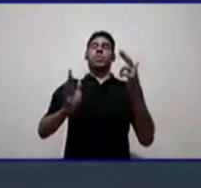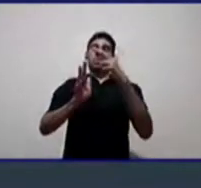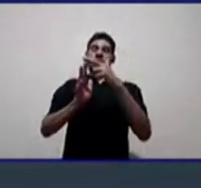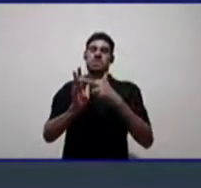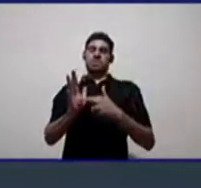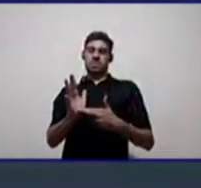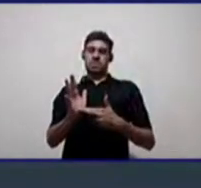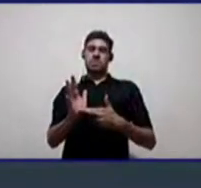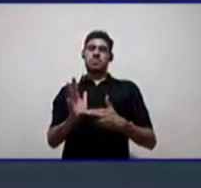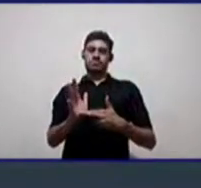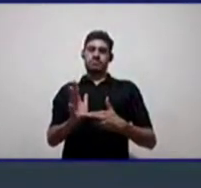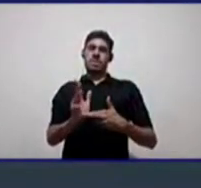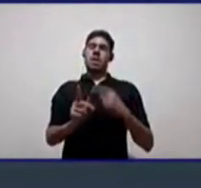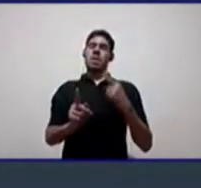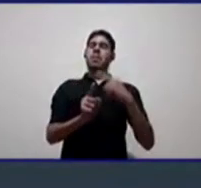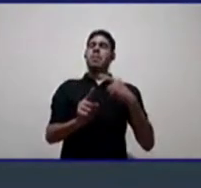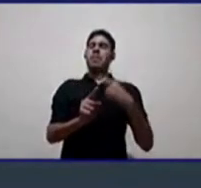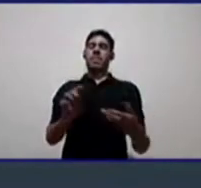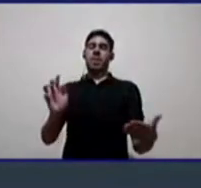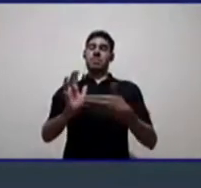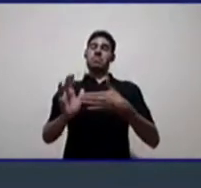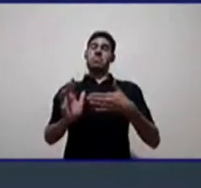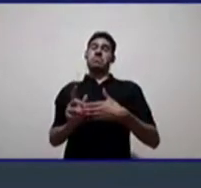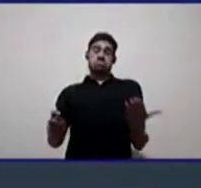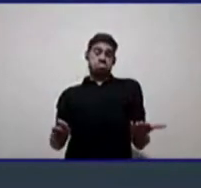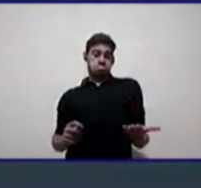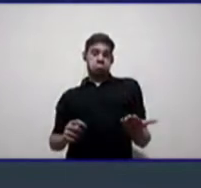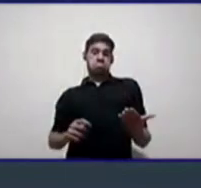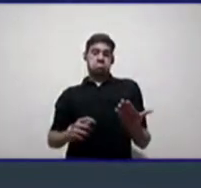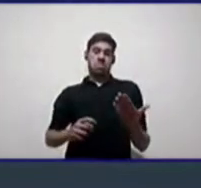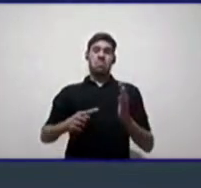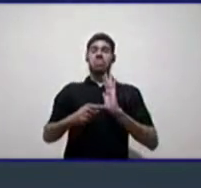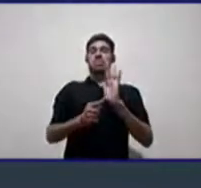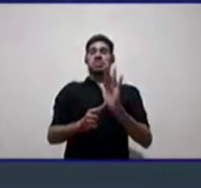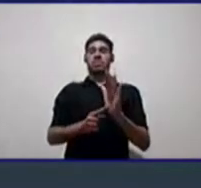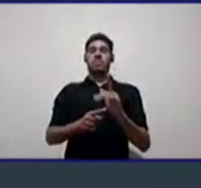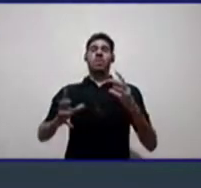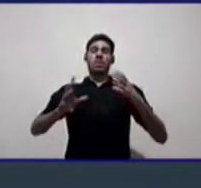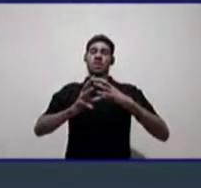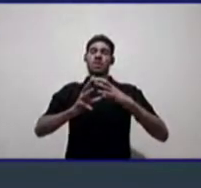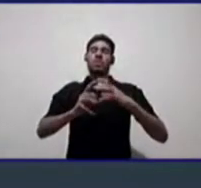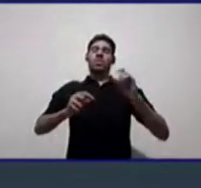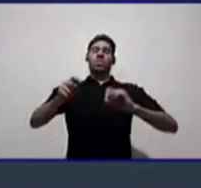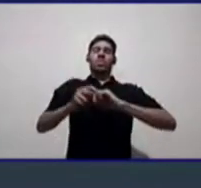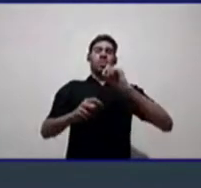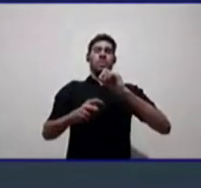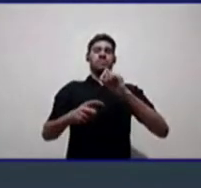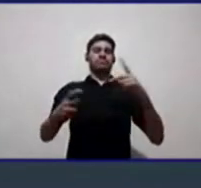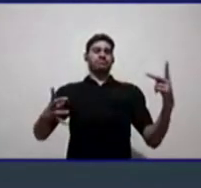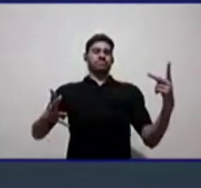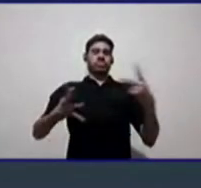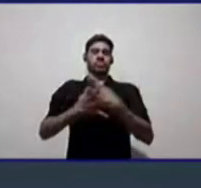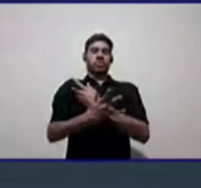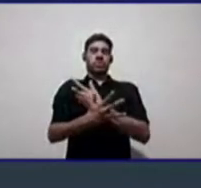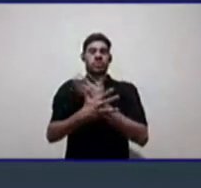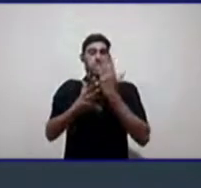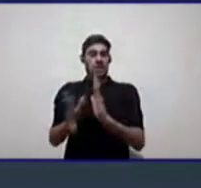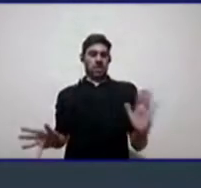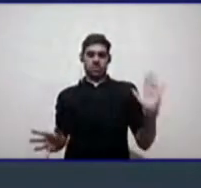vigente, em razão do que a proposta que trago ao discutir dos eminentes pares é de que a irregularidade foi